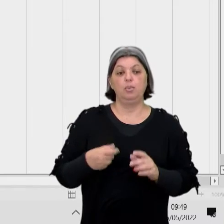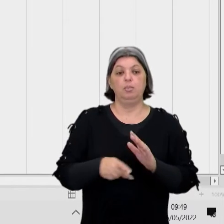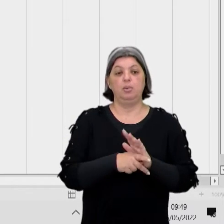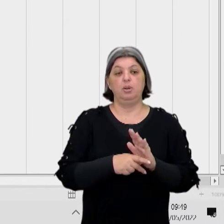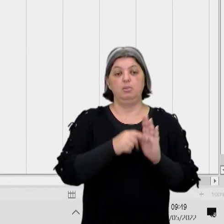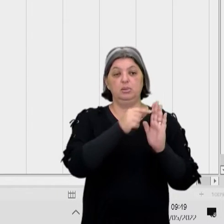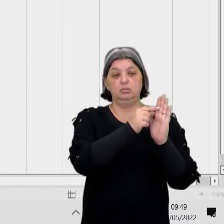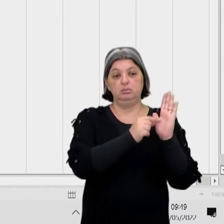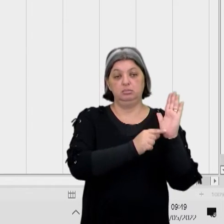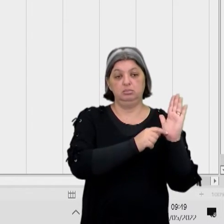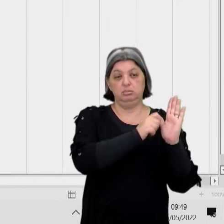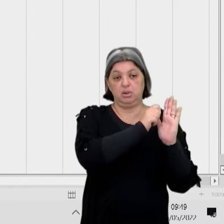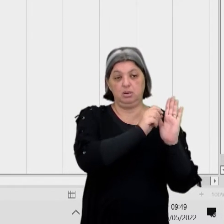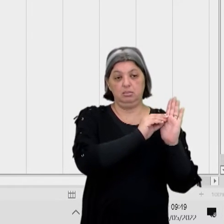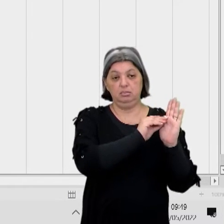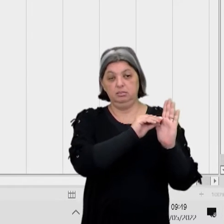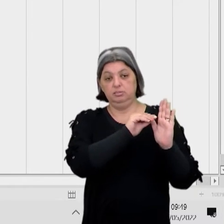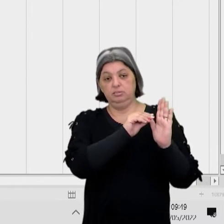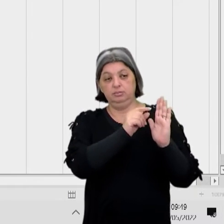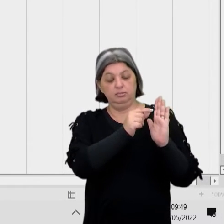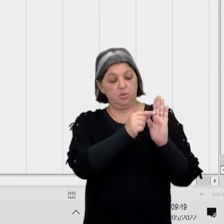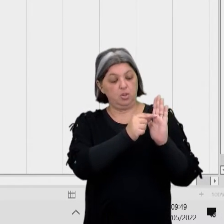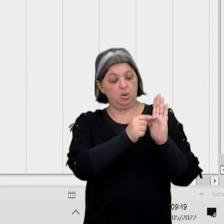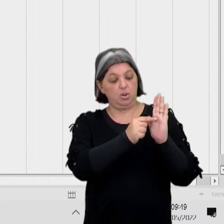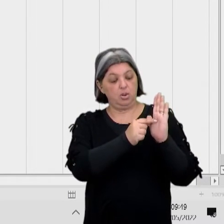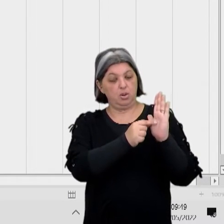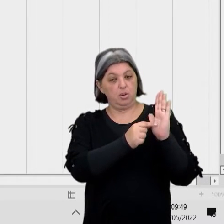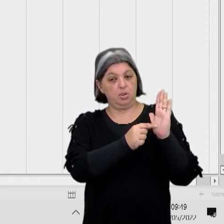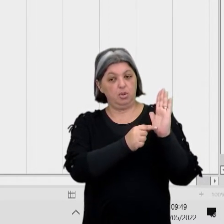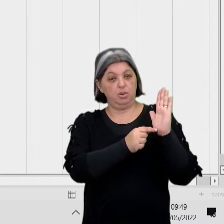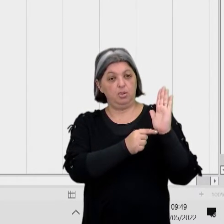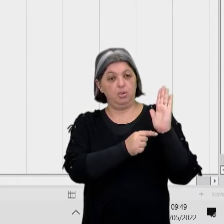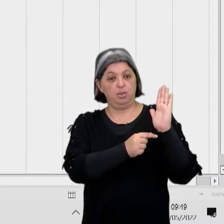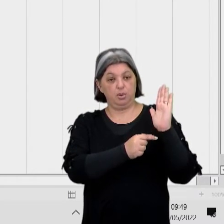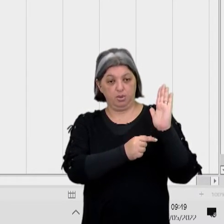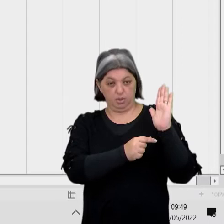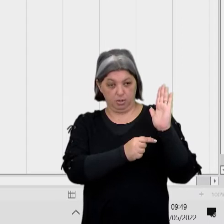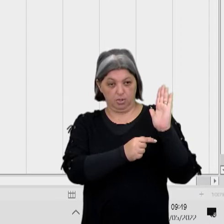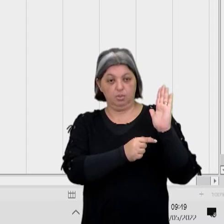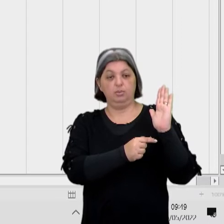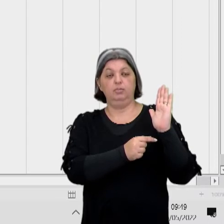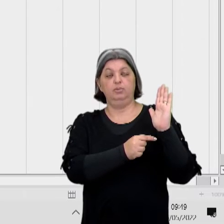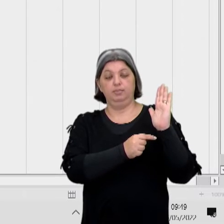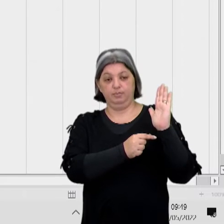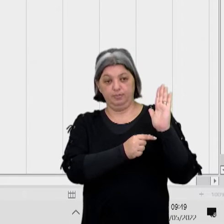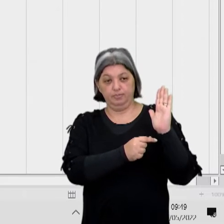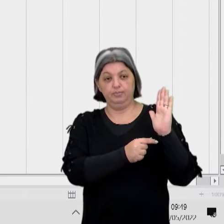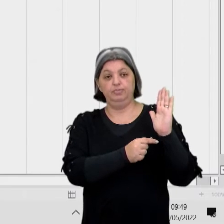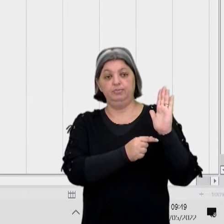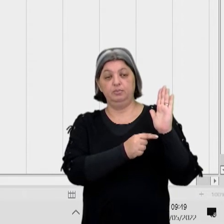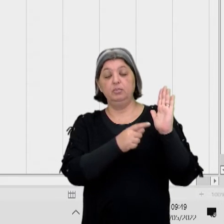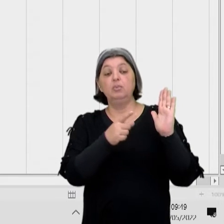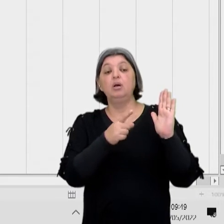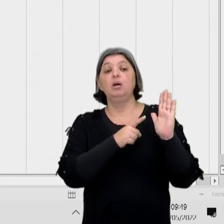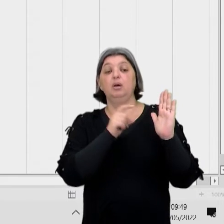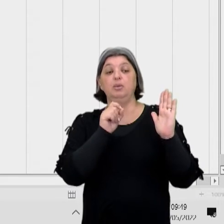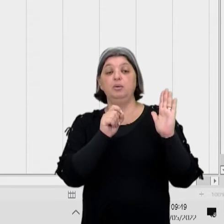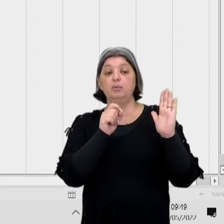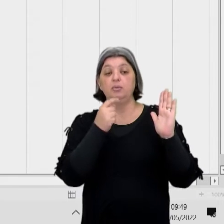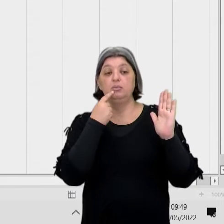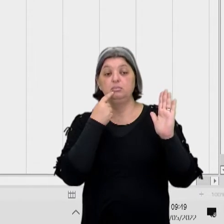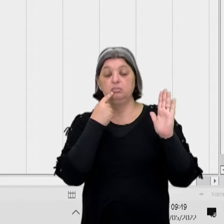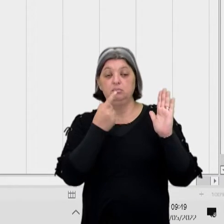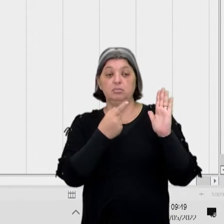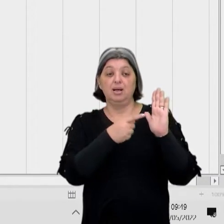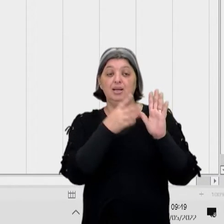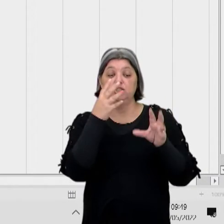você vai, tá? E seleciona. Vai puxar até o 12. O que ele está dizendo? Ele está dizendo aqui, ó, que você